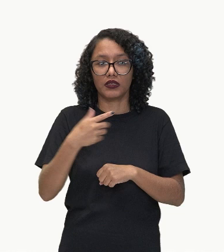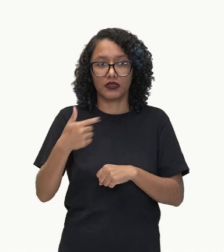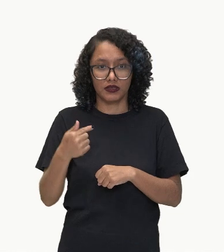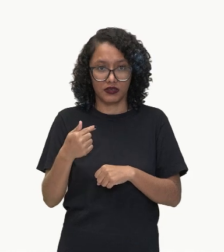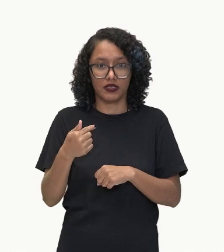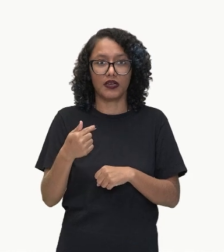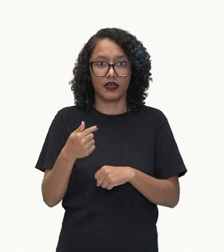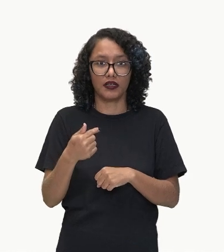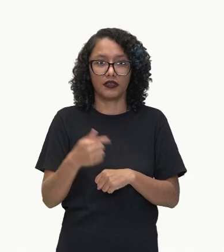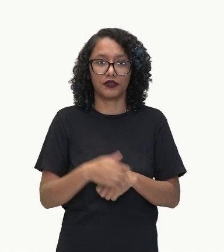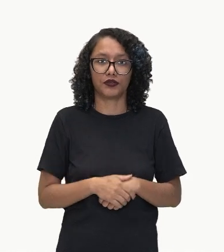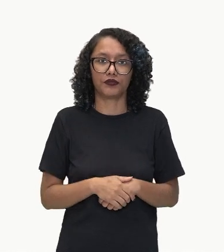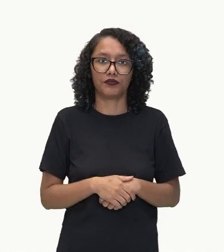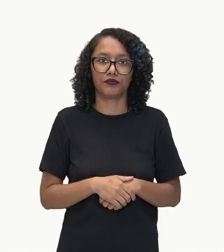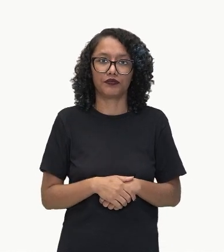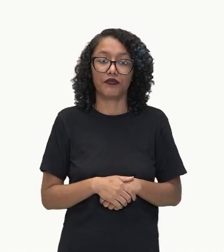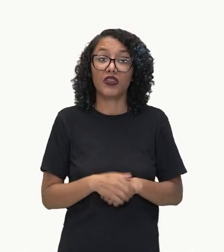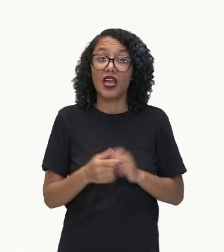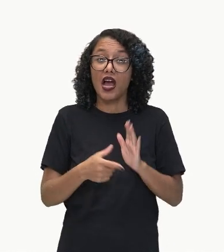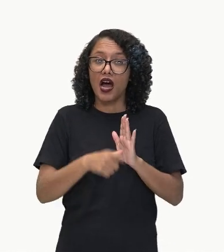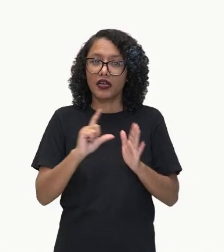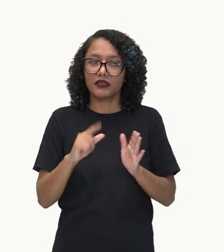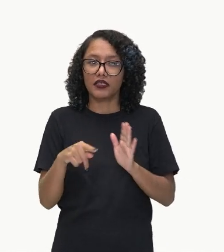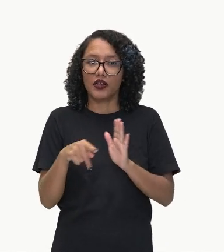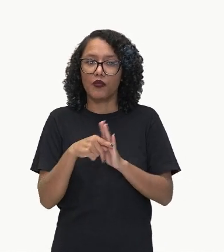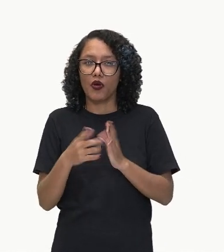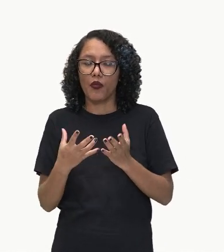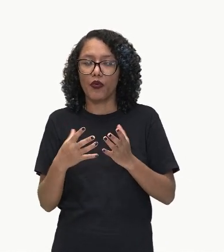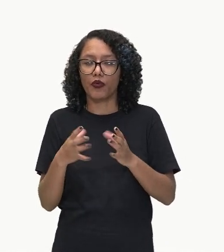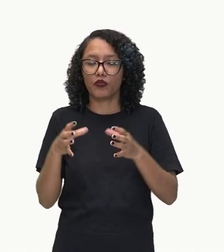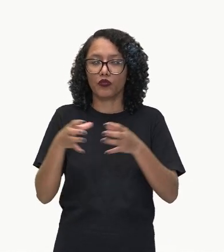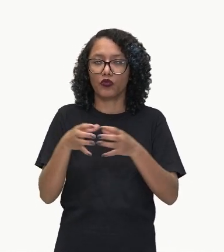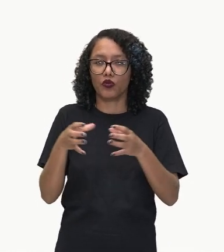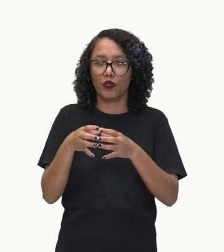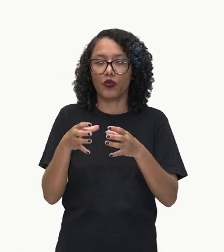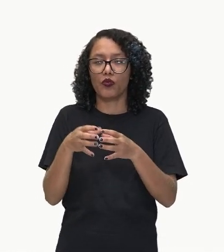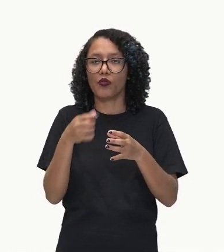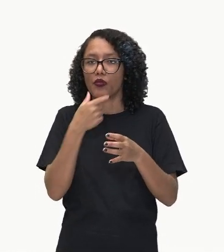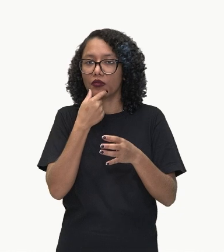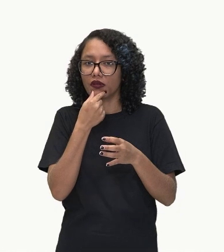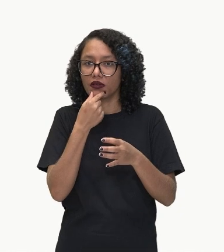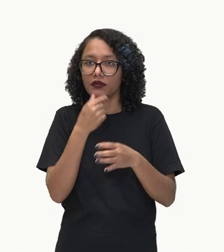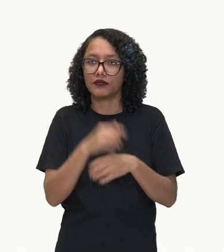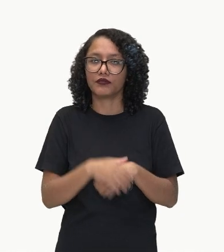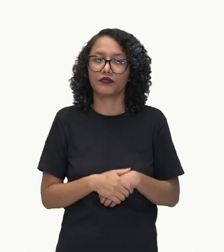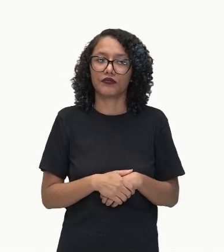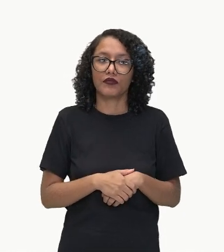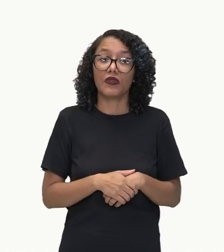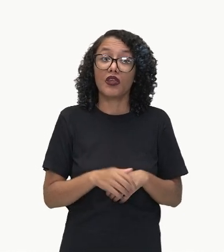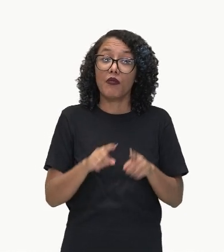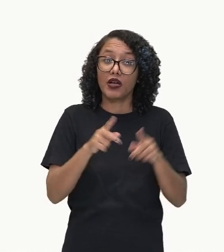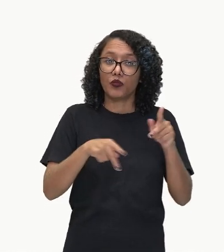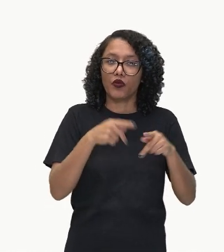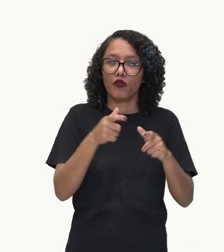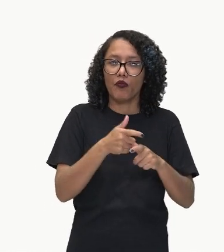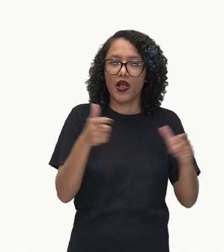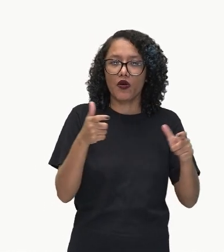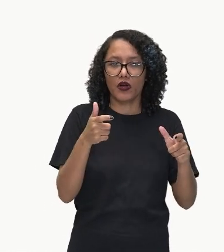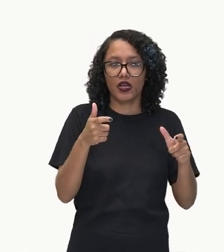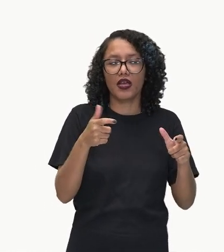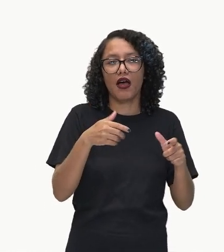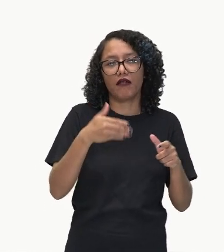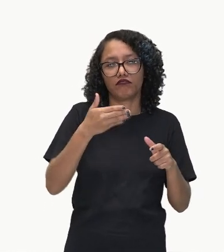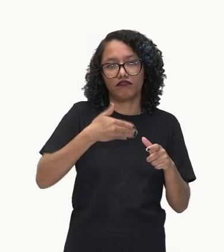parte da Comunidade Britânica de Nações, com uma população majoritariamente